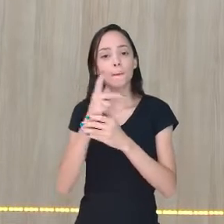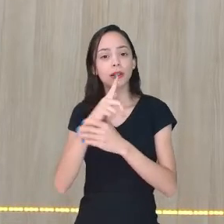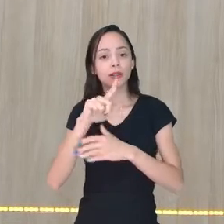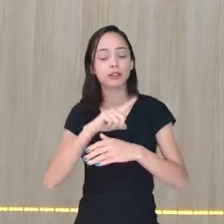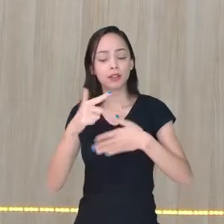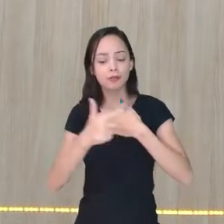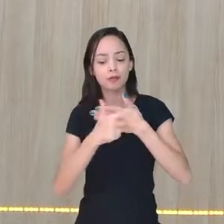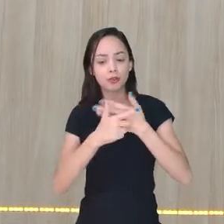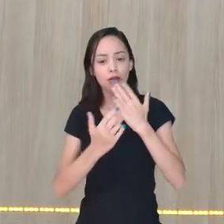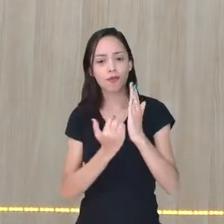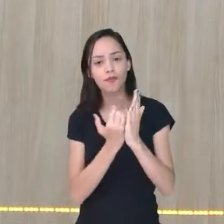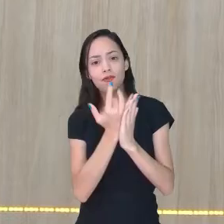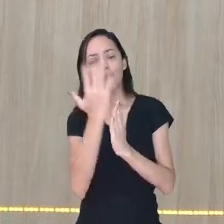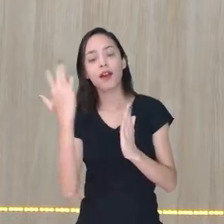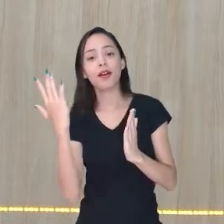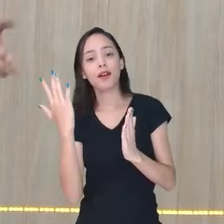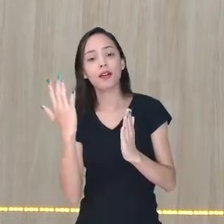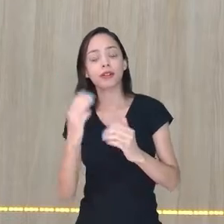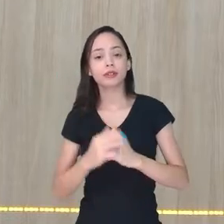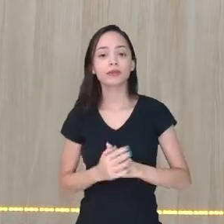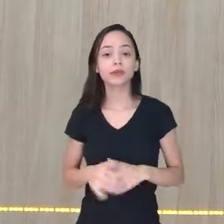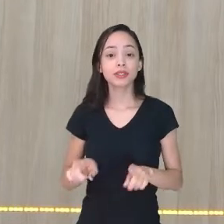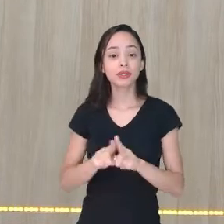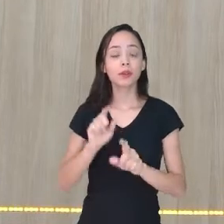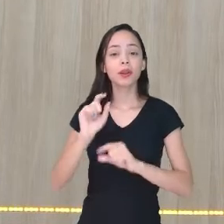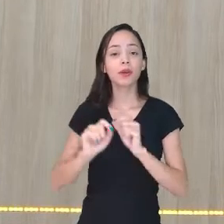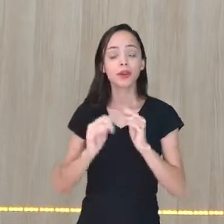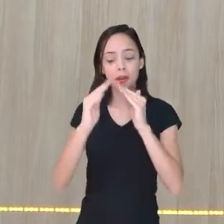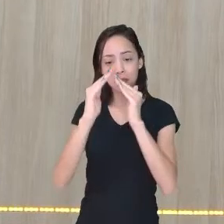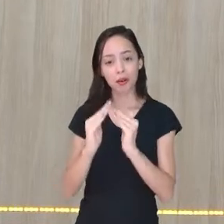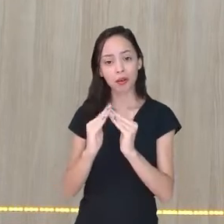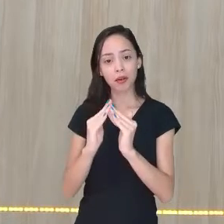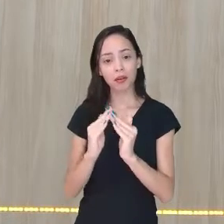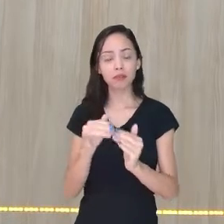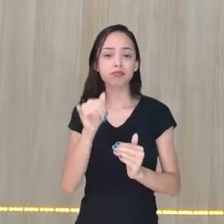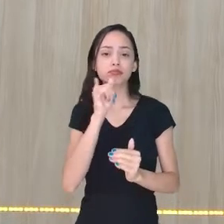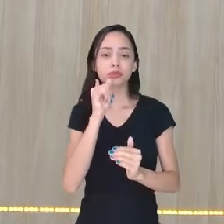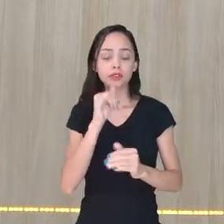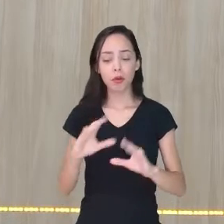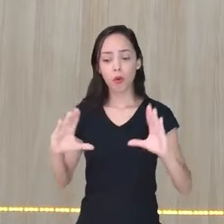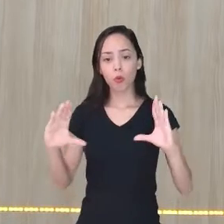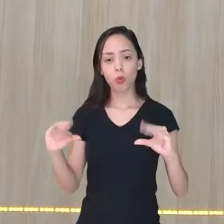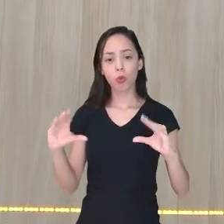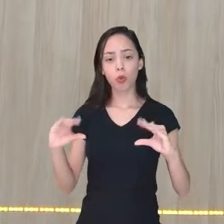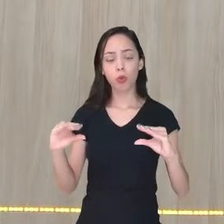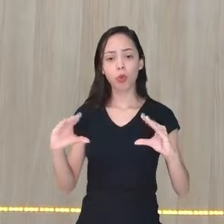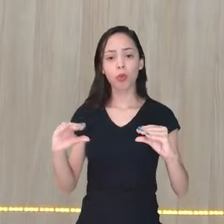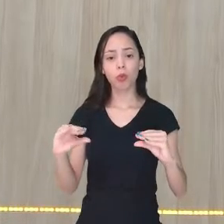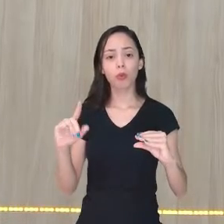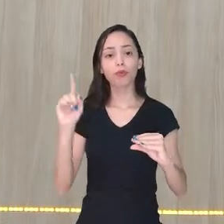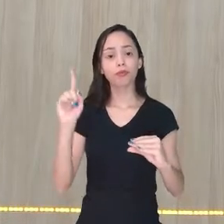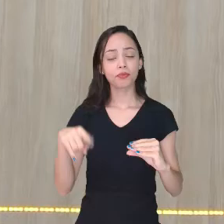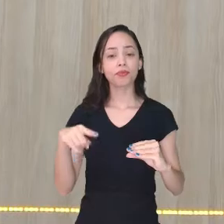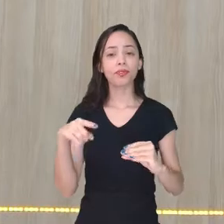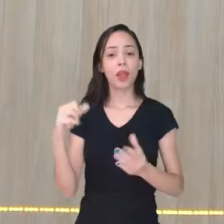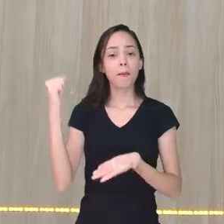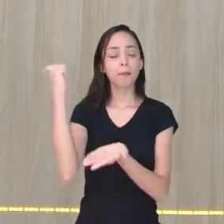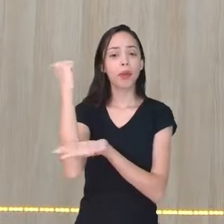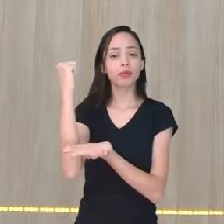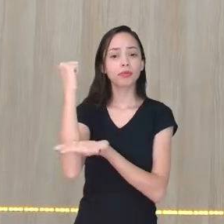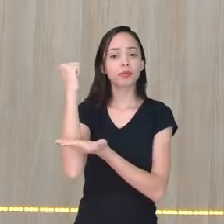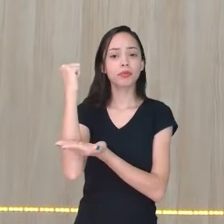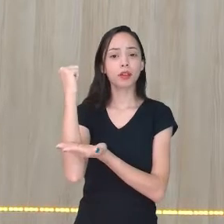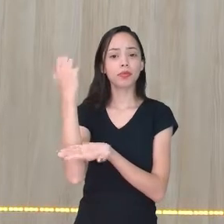até de moradia, né? Os móveis que a gente tem em casa, tudo são madeira que vieram das árvores.